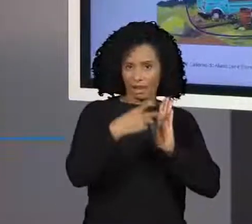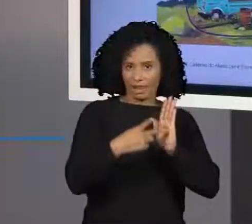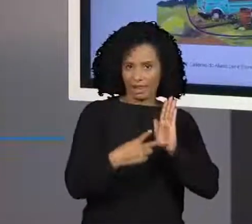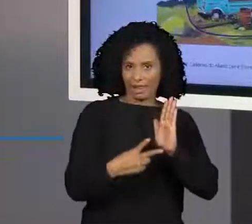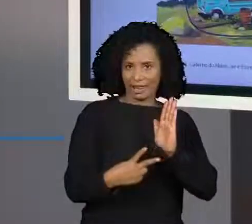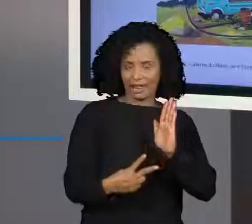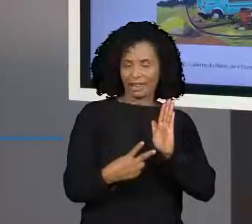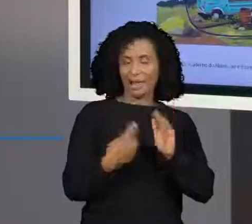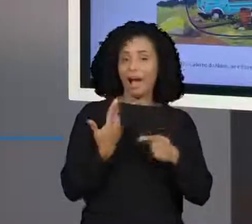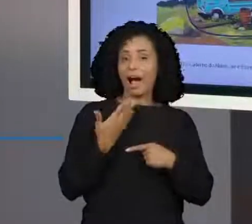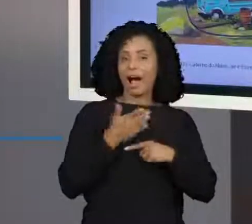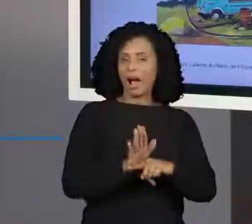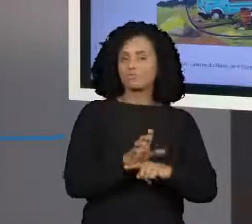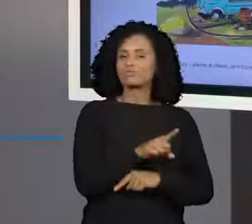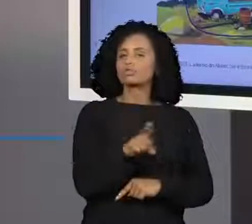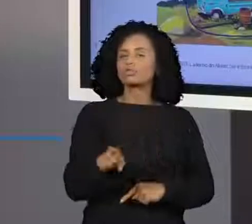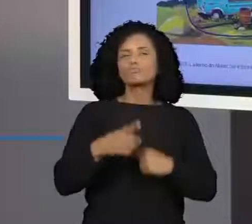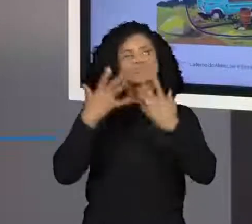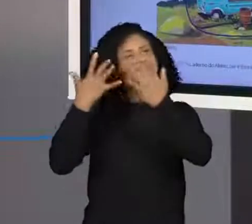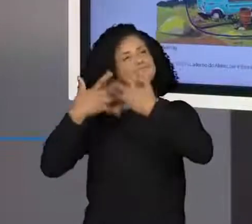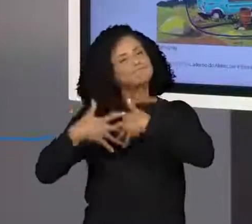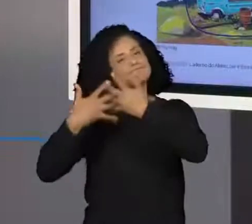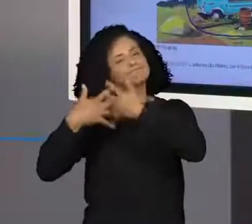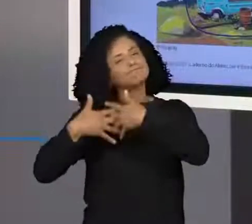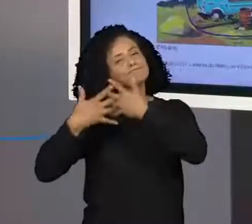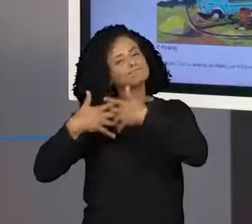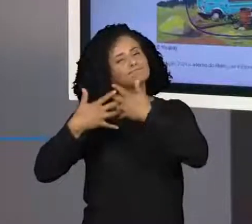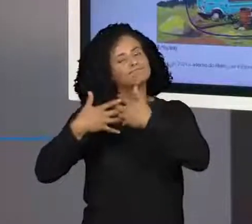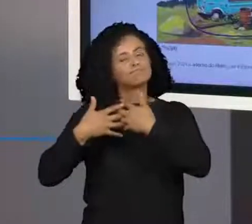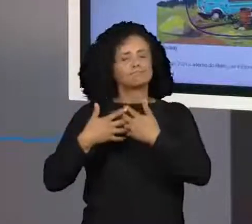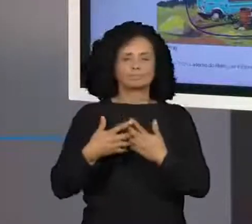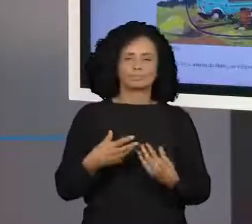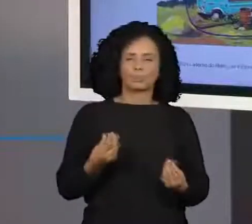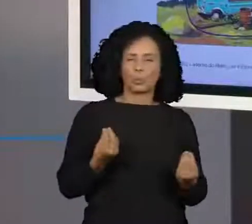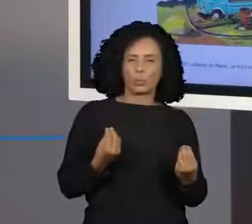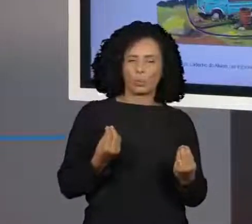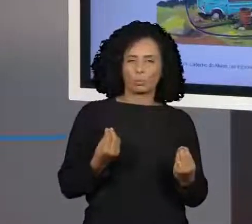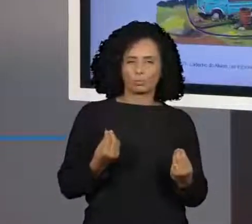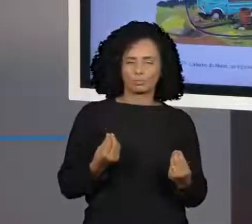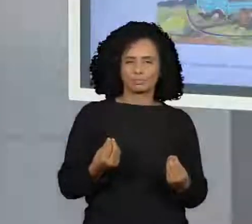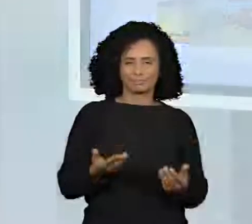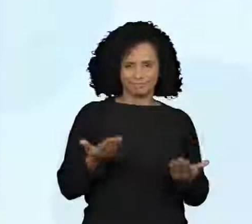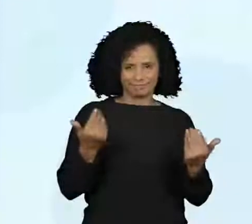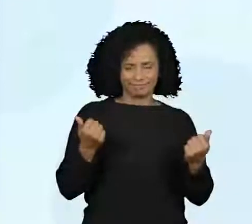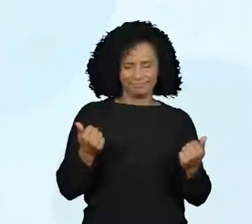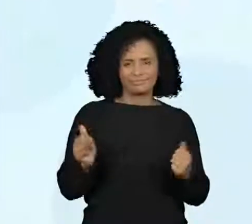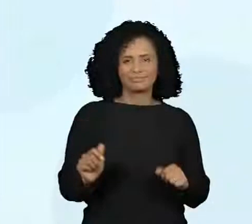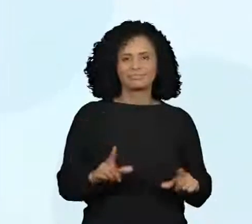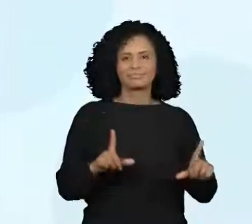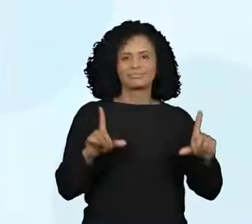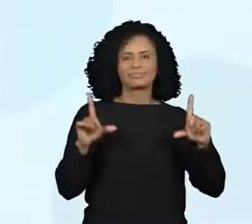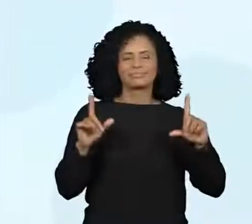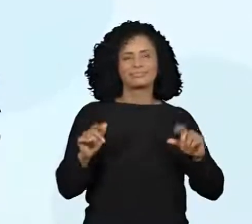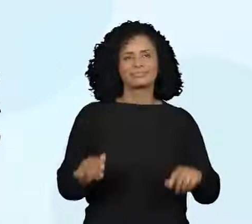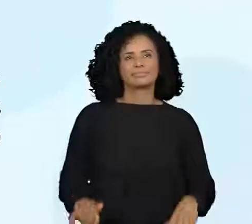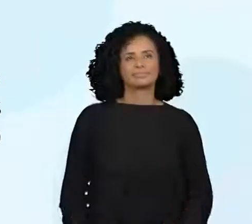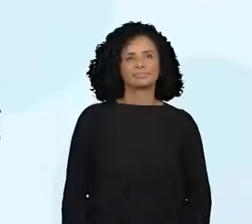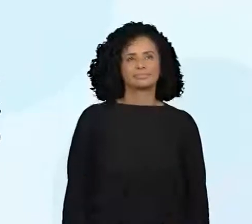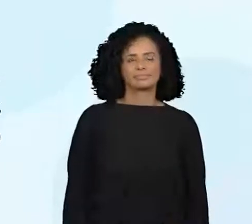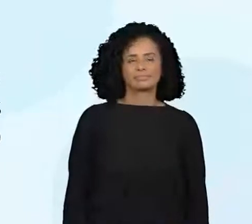que vai nos ajudar a pensar de uma outra forma no planeta? Vamos lá, vem com a gente.